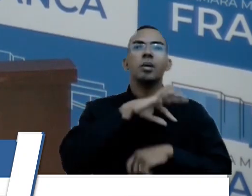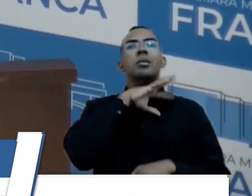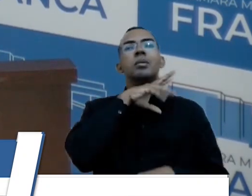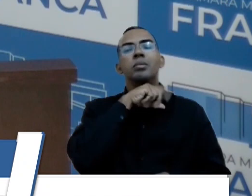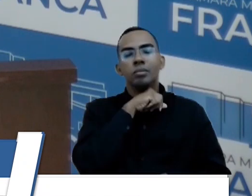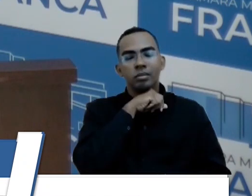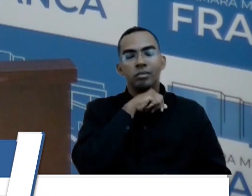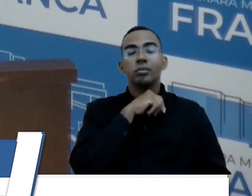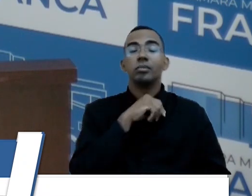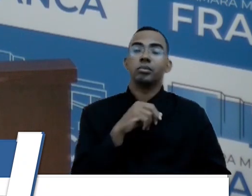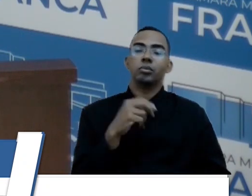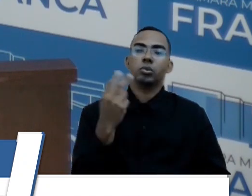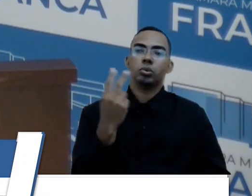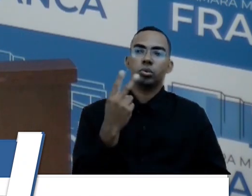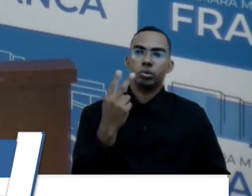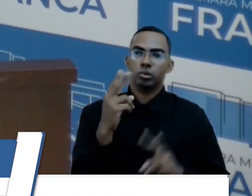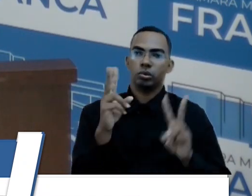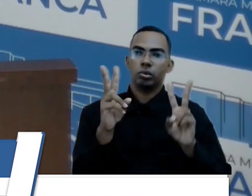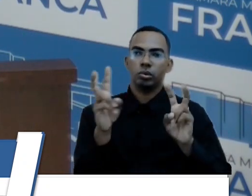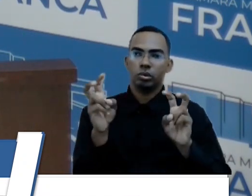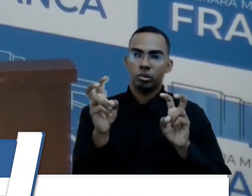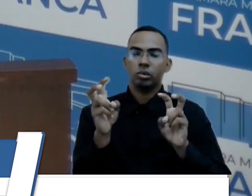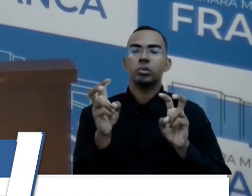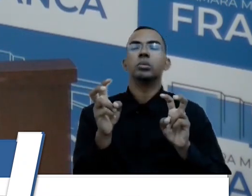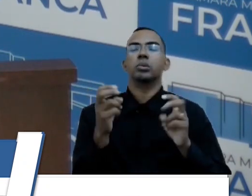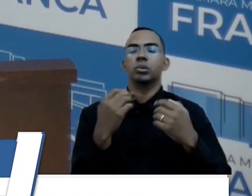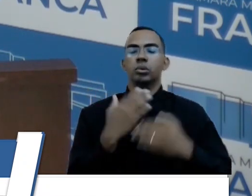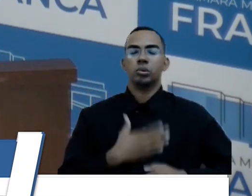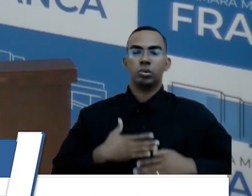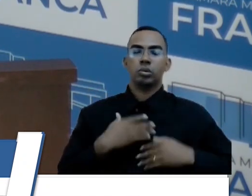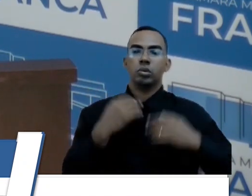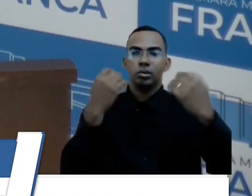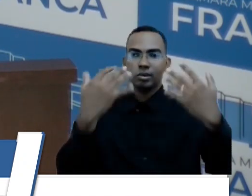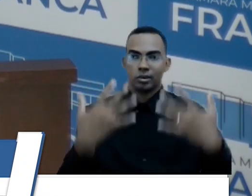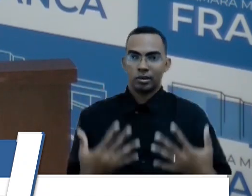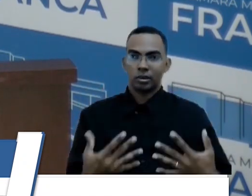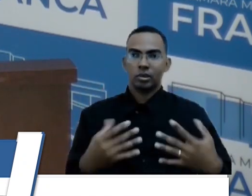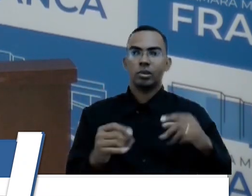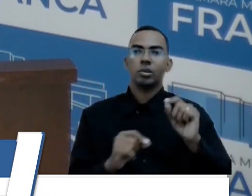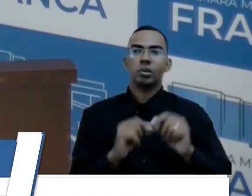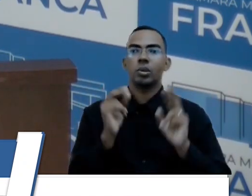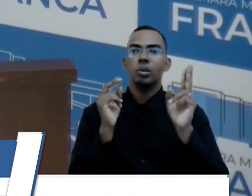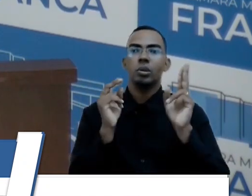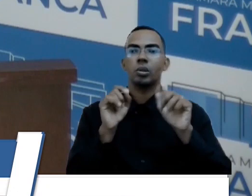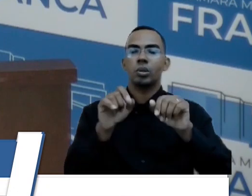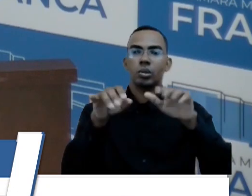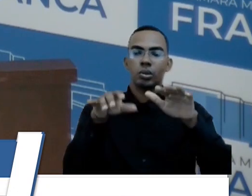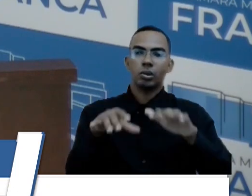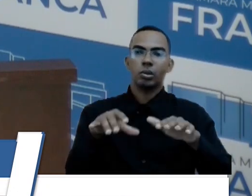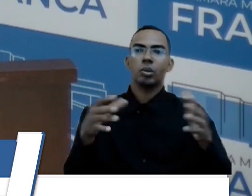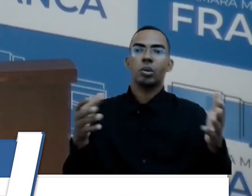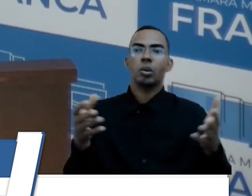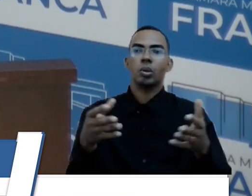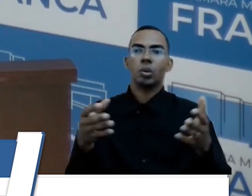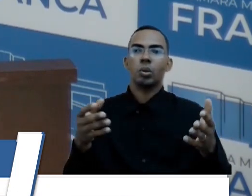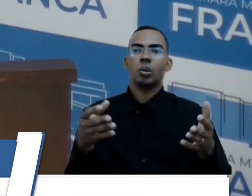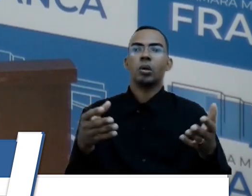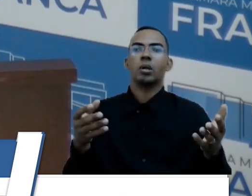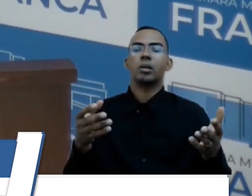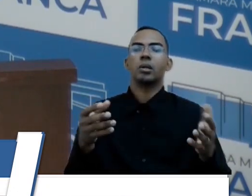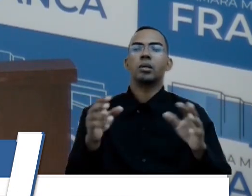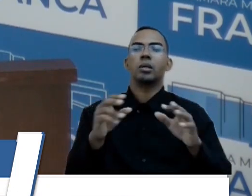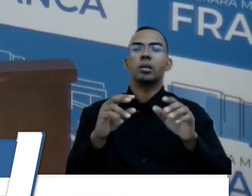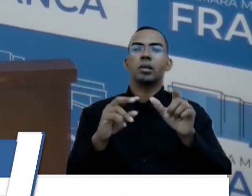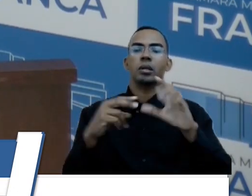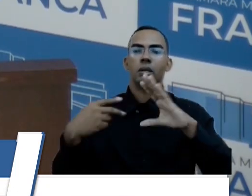um segundo assunto aqui, que eu queria falar também, foi sobre a audiência pública que tivemos hoje aqui na Câmara Municipal. E eu